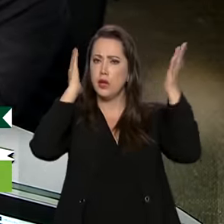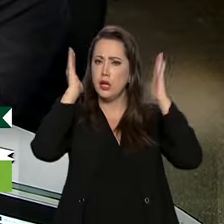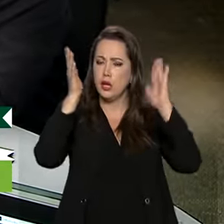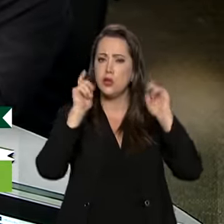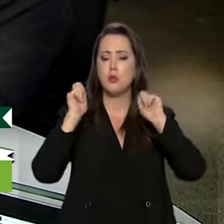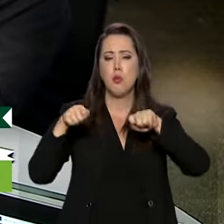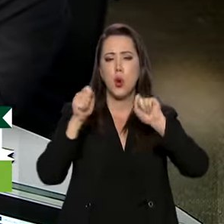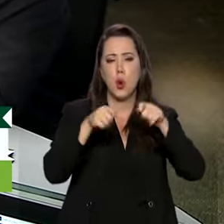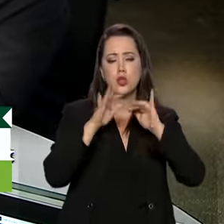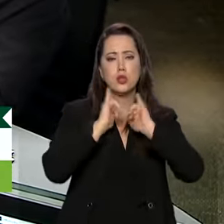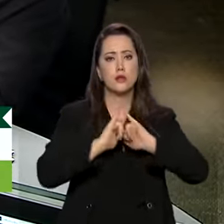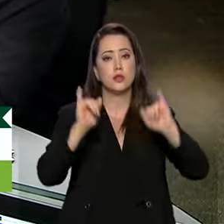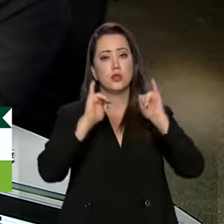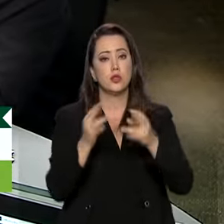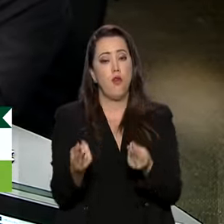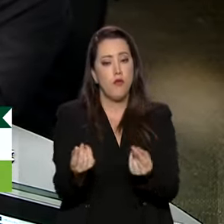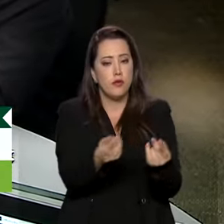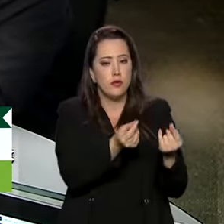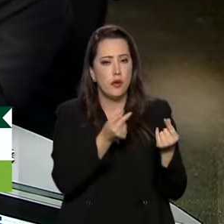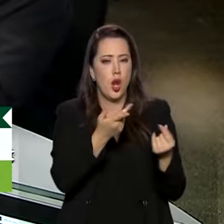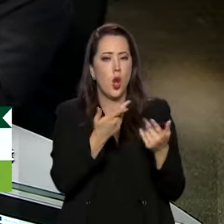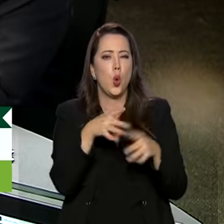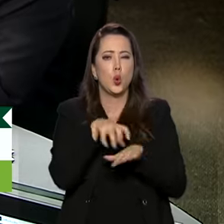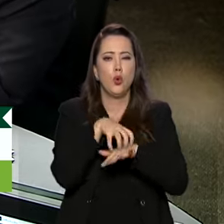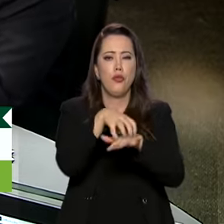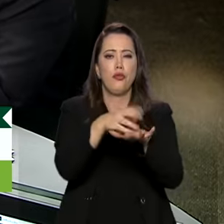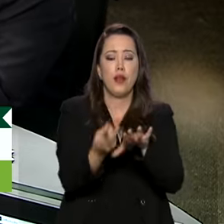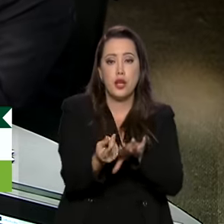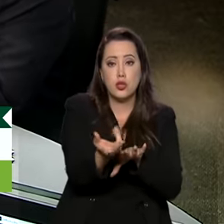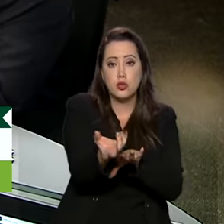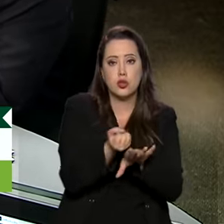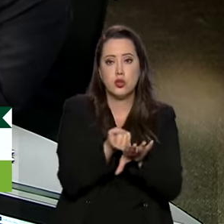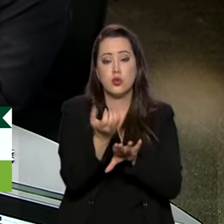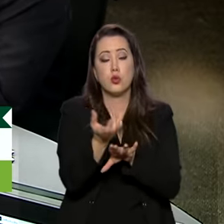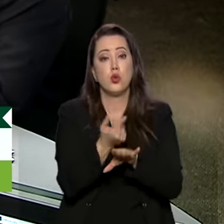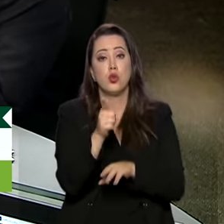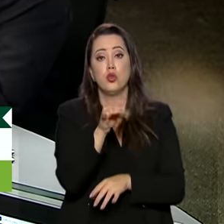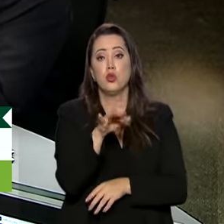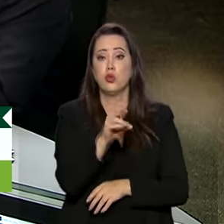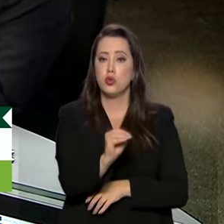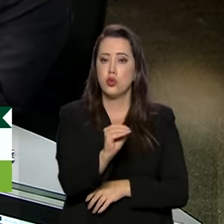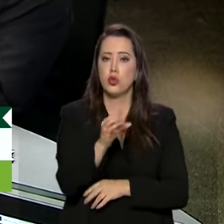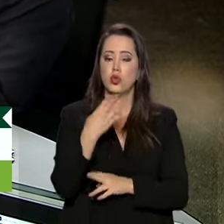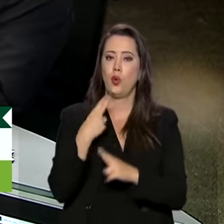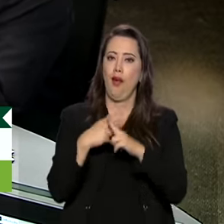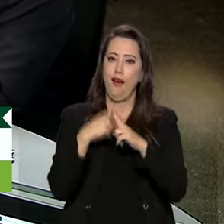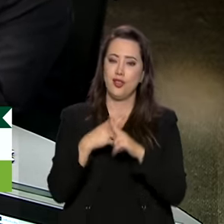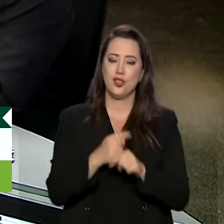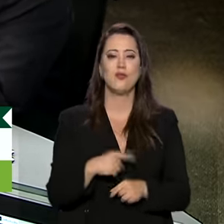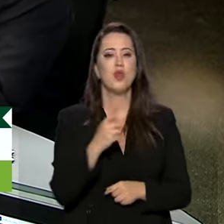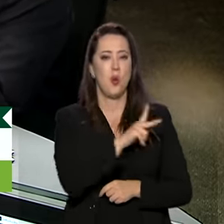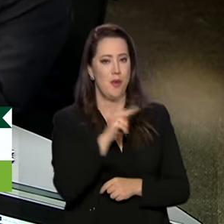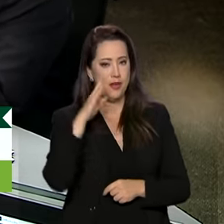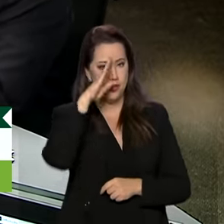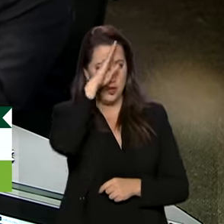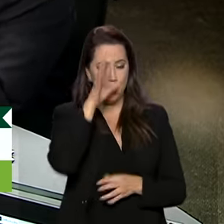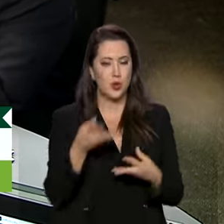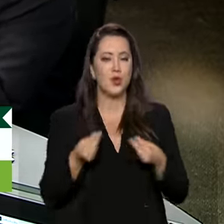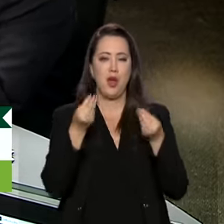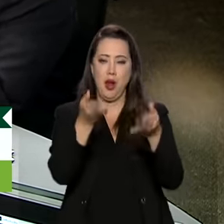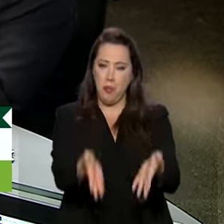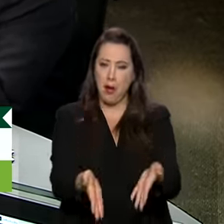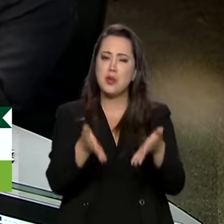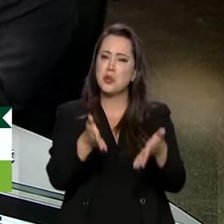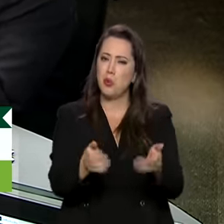vão contar quantas participação dos custos do frete com giro caixa transporte o presidente Jair bolsonaro participou do lançamento da